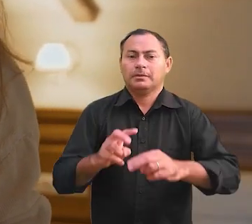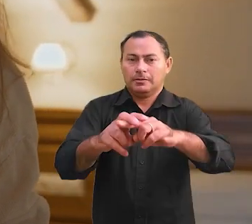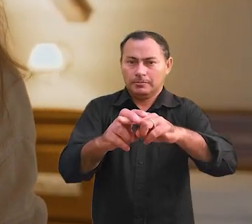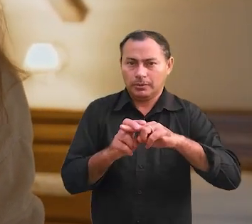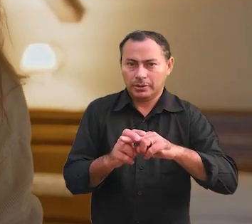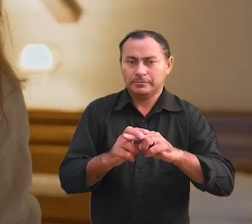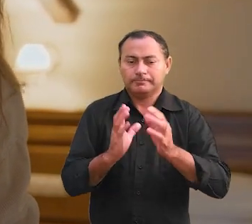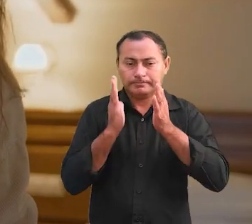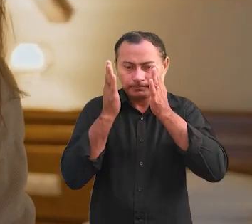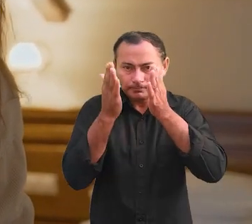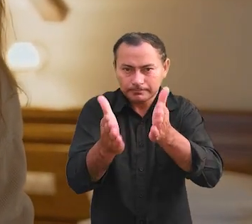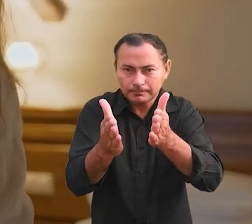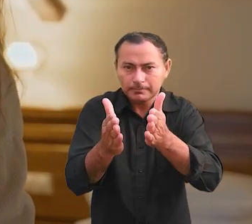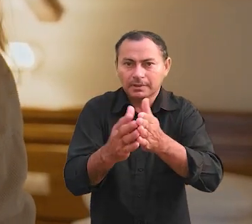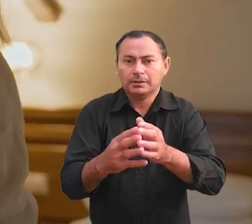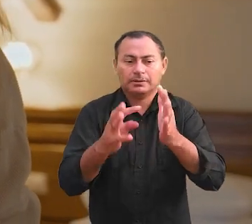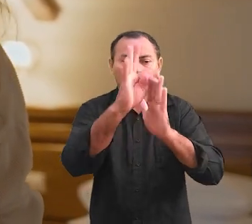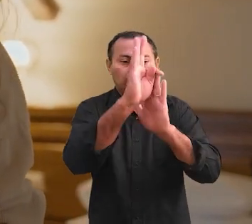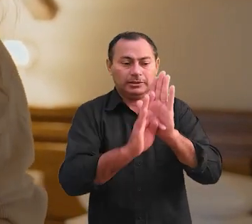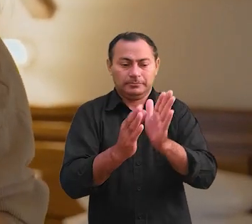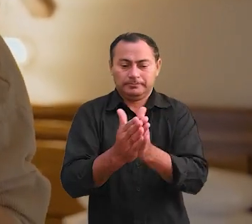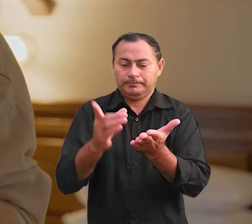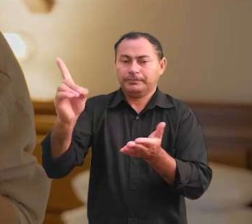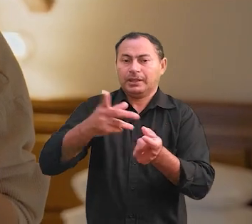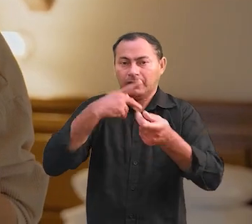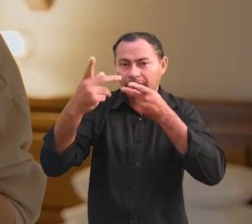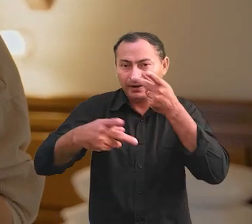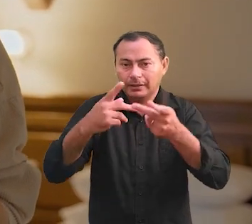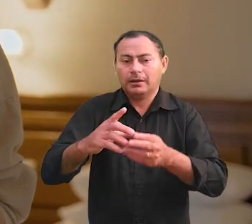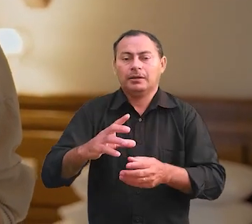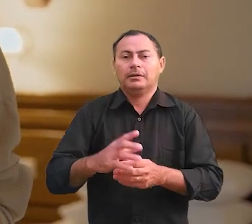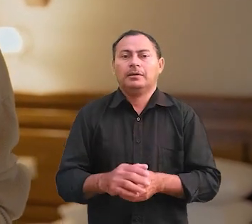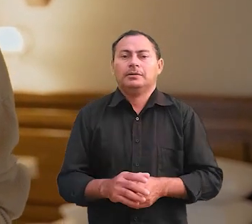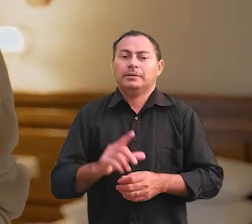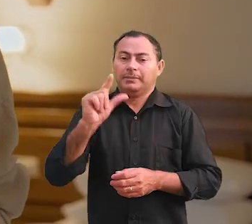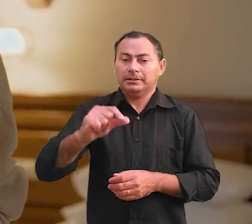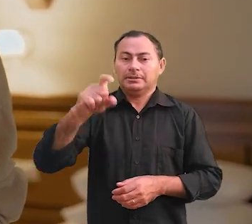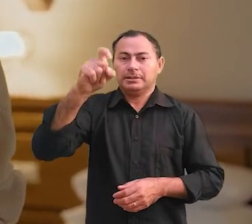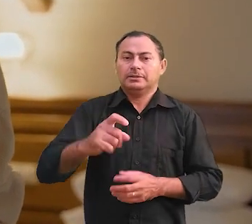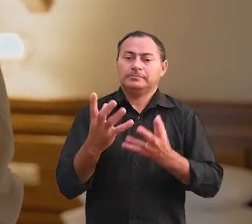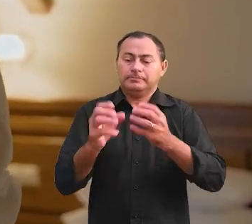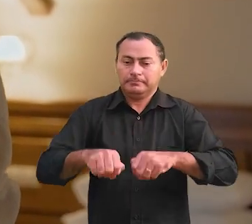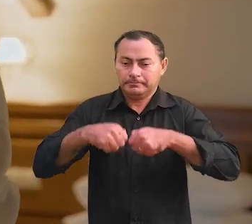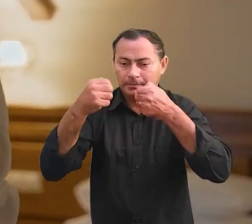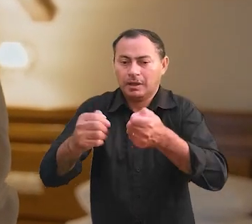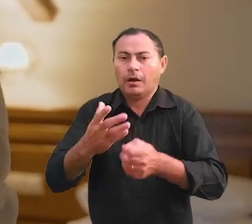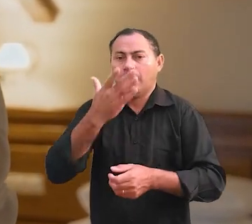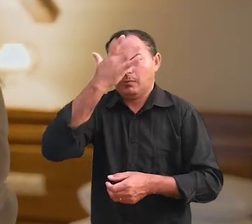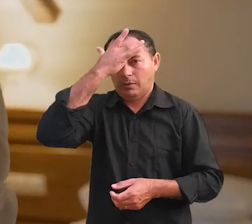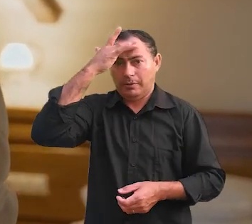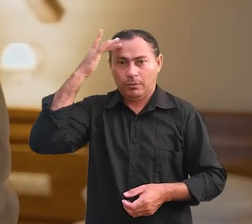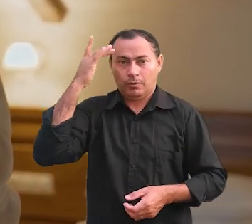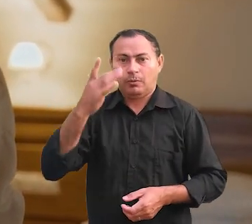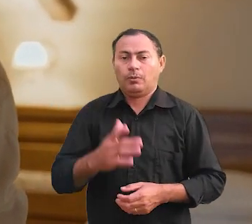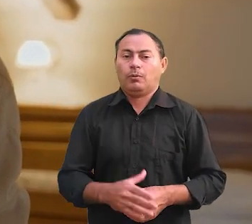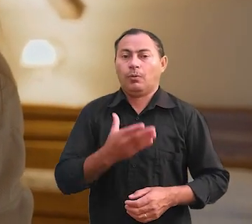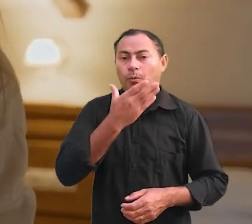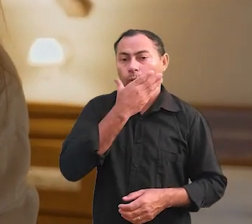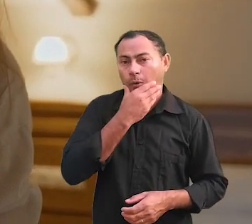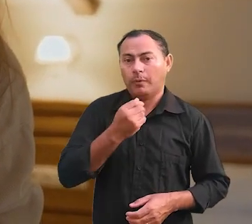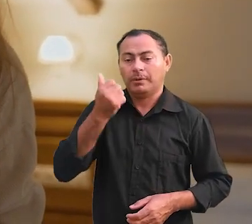é por isso que enfatizamos aqueles textos bíblicos que dizem que a menos que seja concedido ao homem